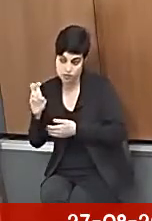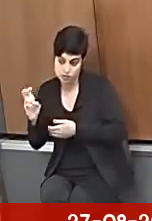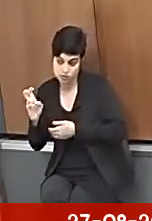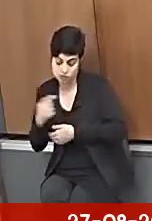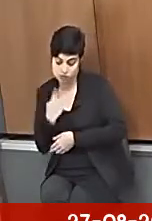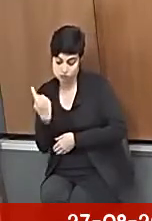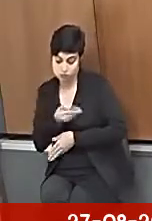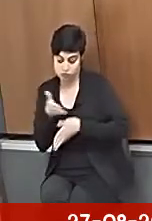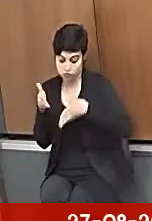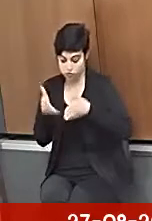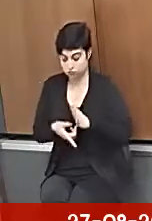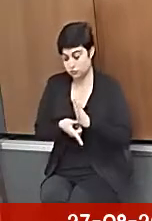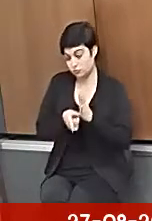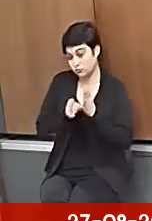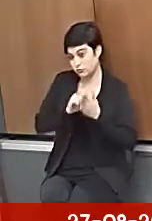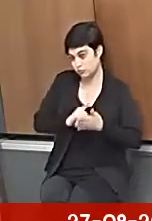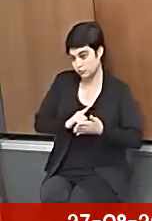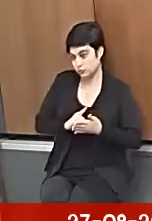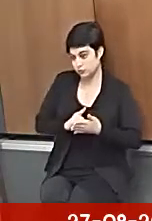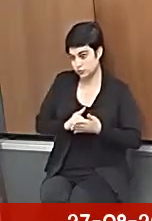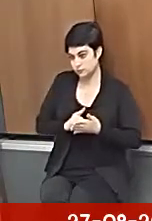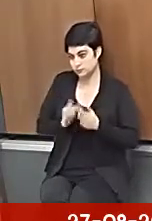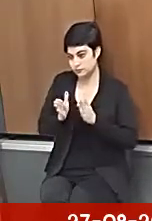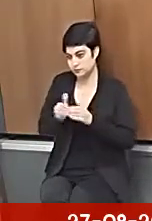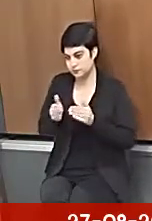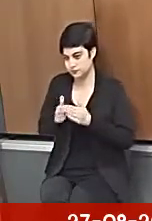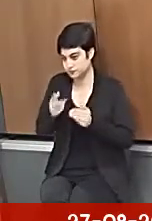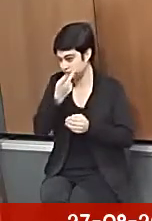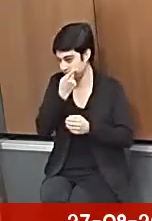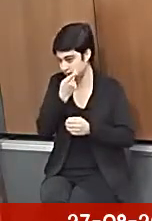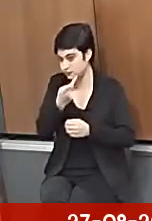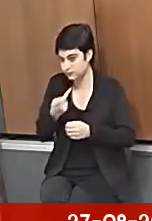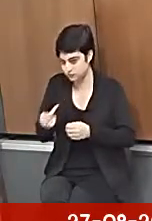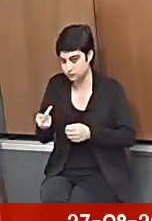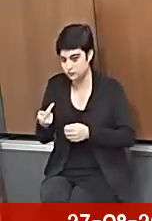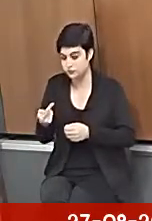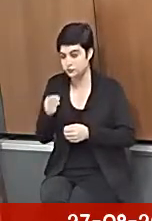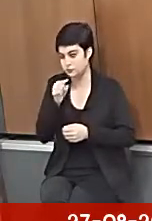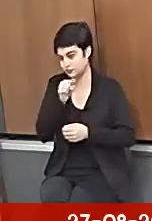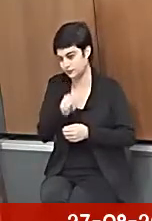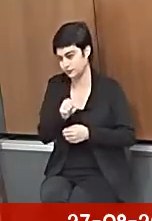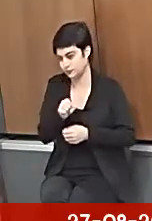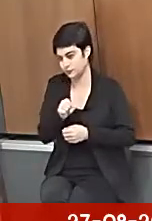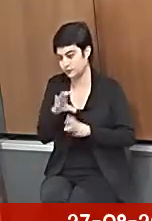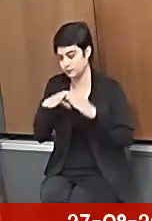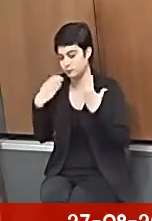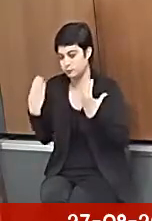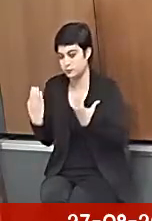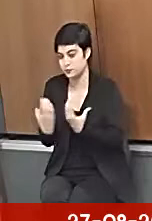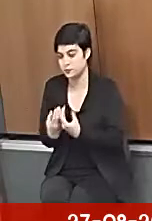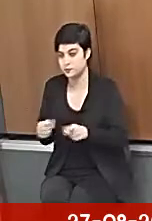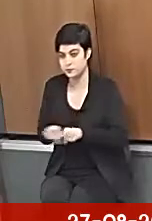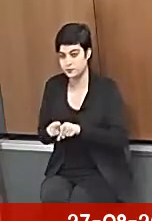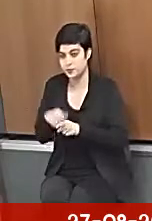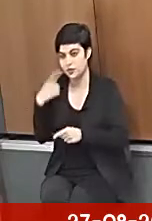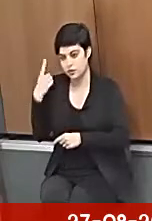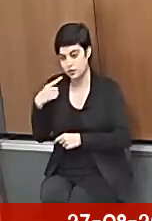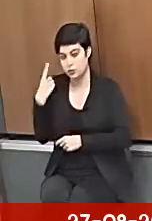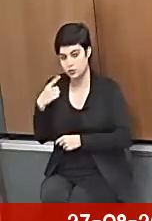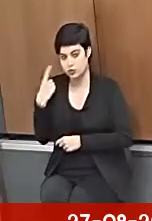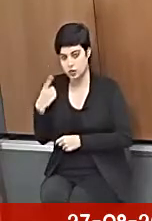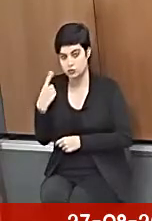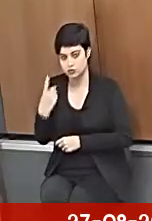gente possa estar mais cedo vamos provar que um requerimento de uma visita técnica dessa comissão os deputados convidados pra